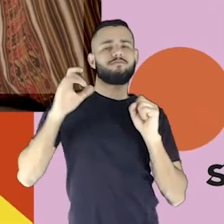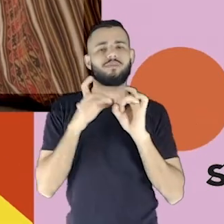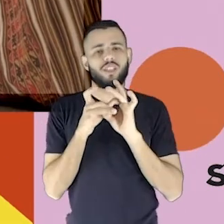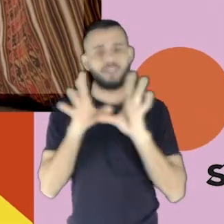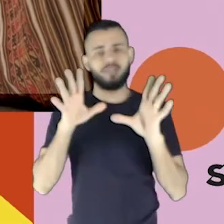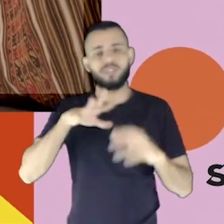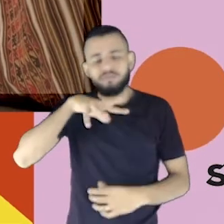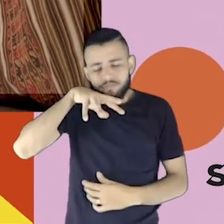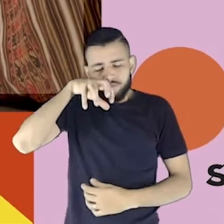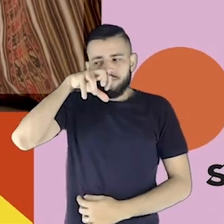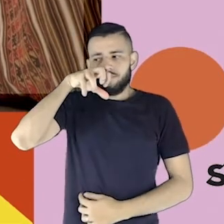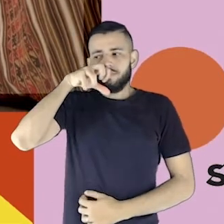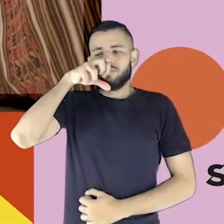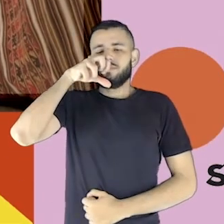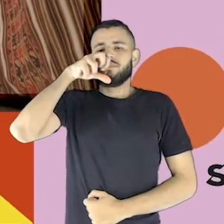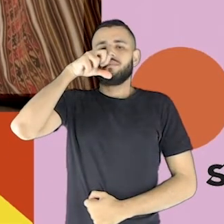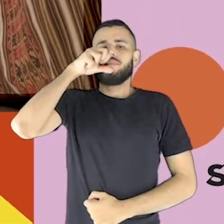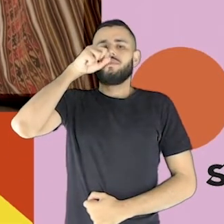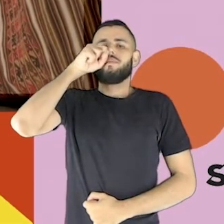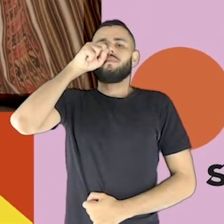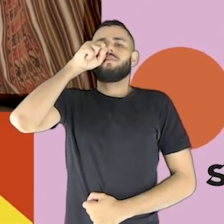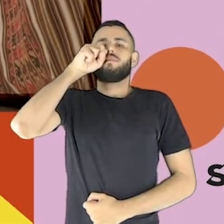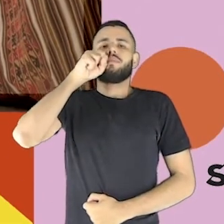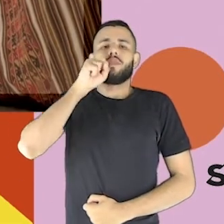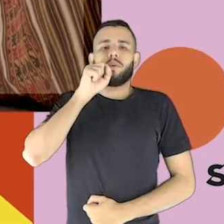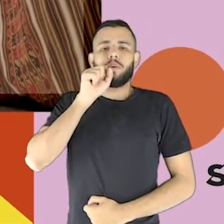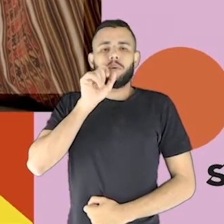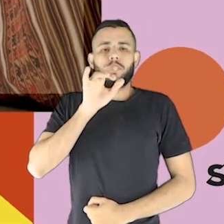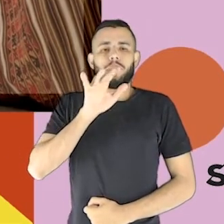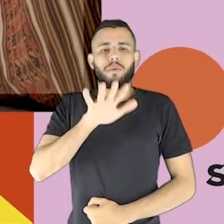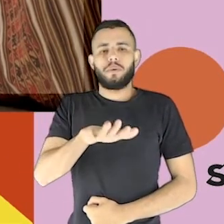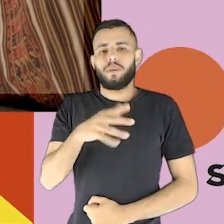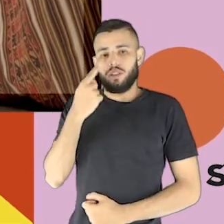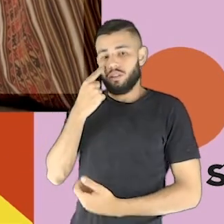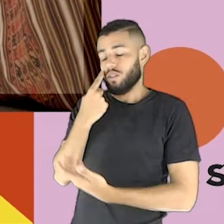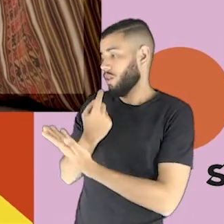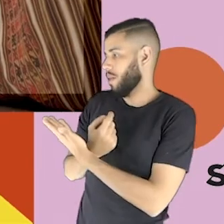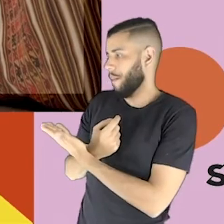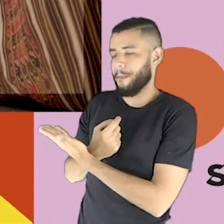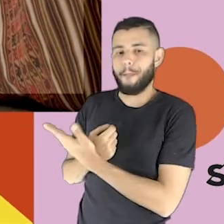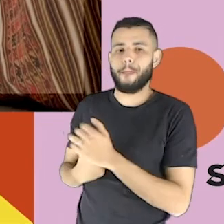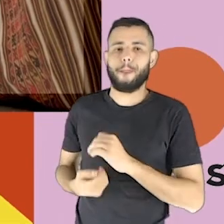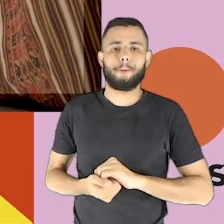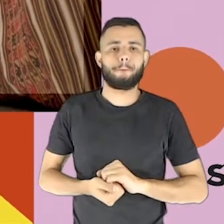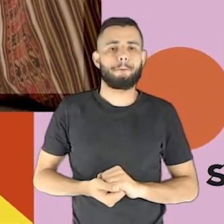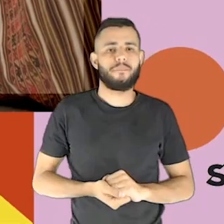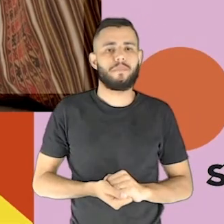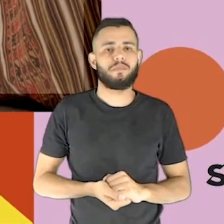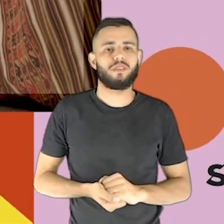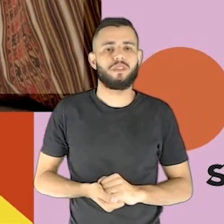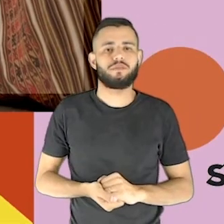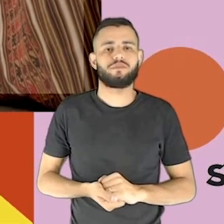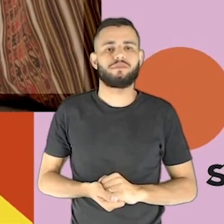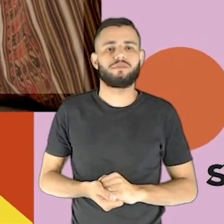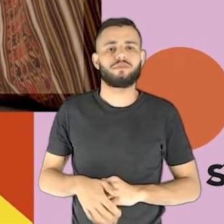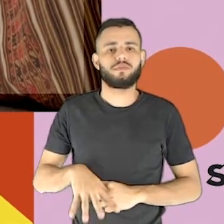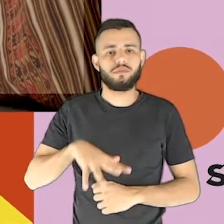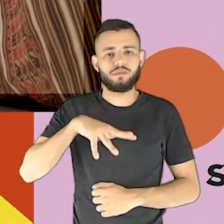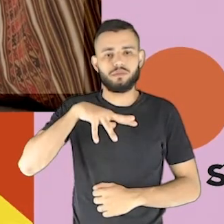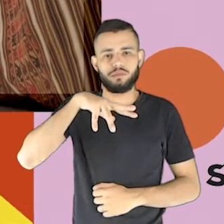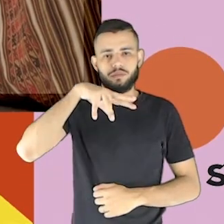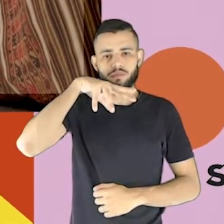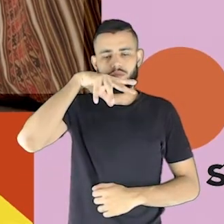profundo. Solta o ar, torce. Olha lá para trás. Quando inspira, cresce